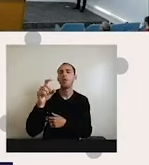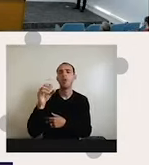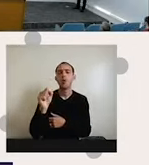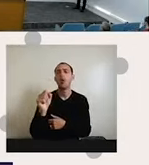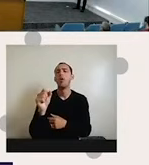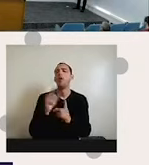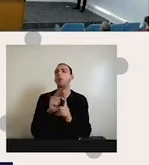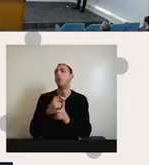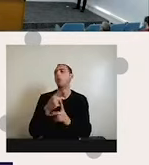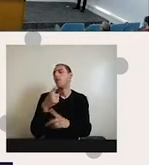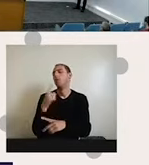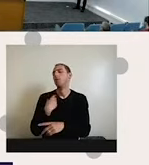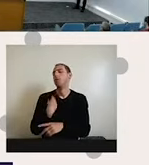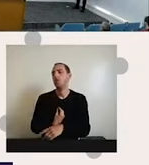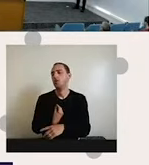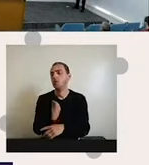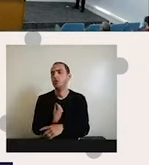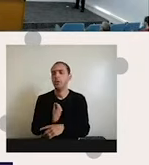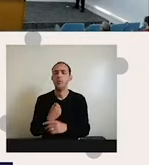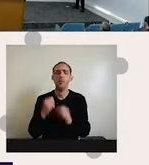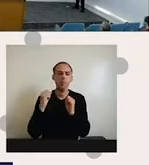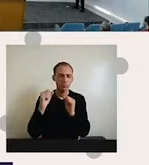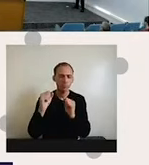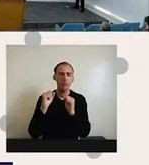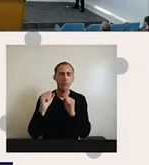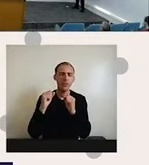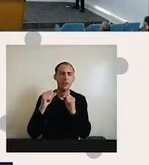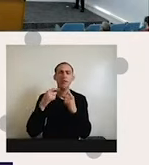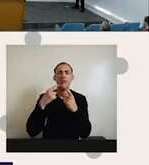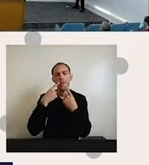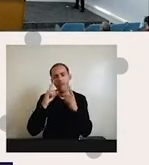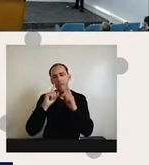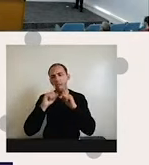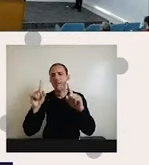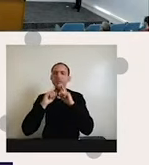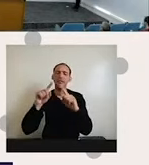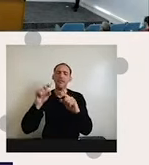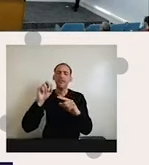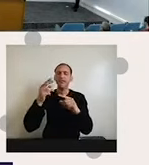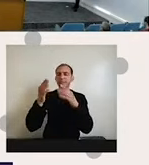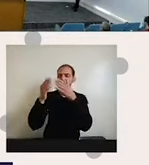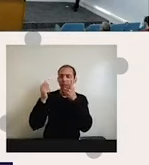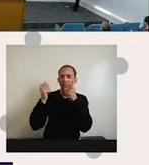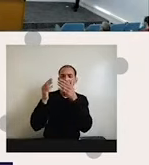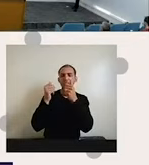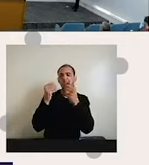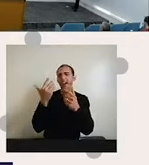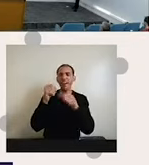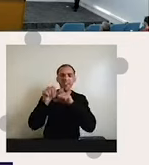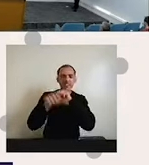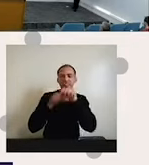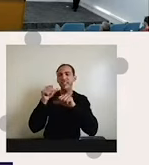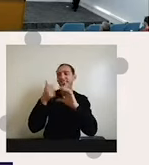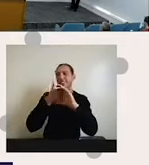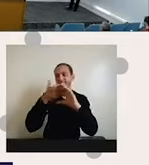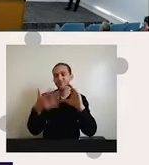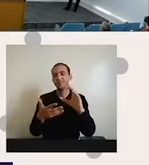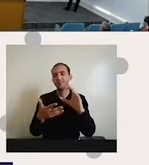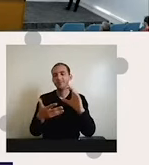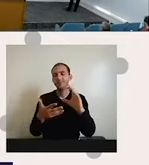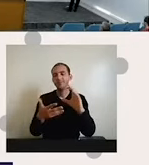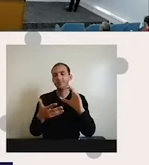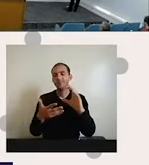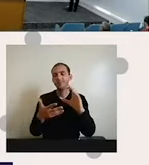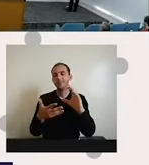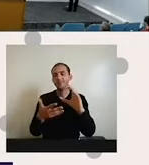espécie acidentária para a previdenciária pela contestação direto na agência. Tá? Para essa contestação, existe todo um regramento